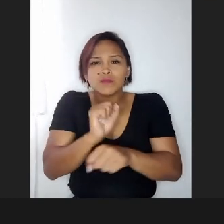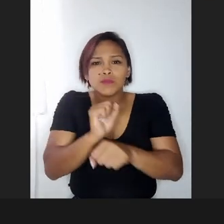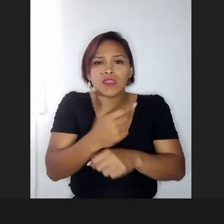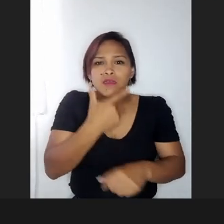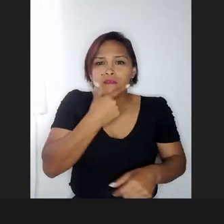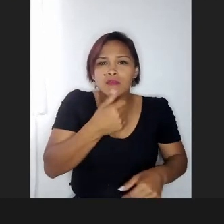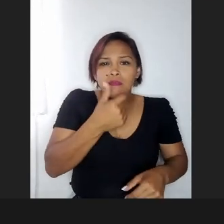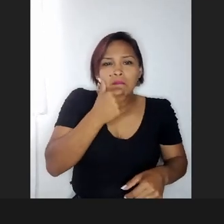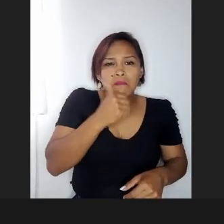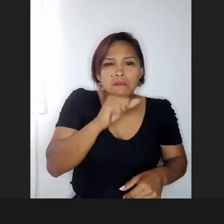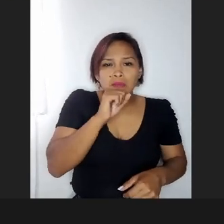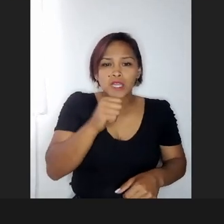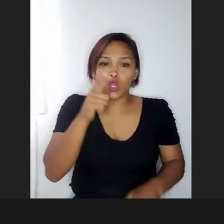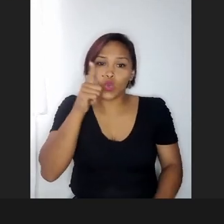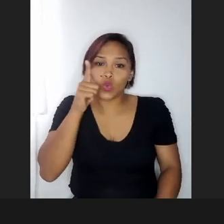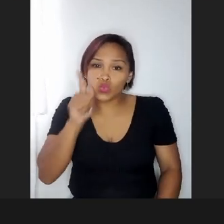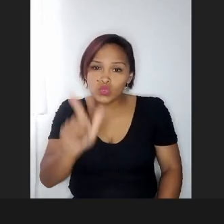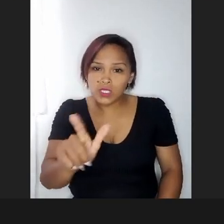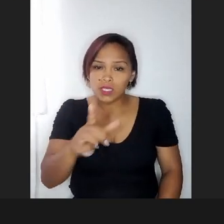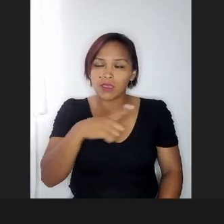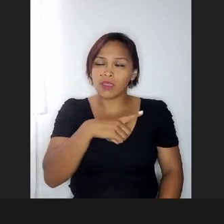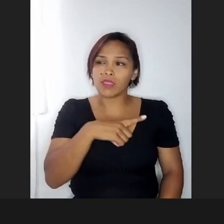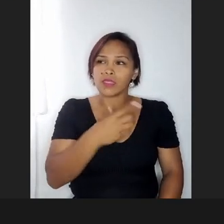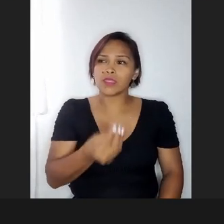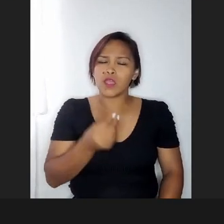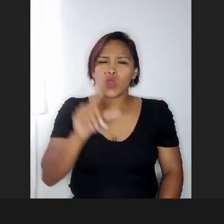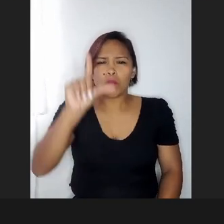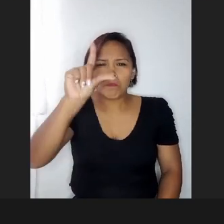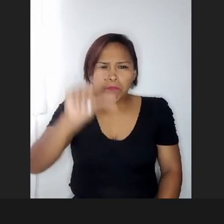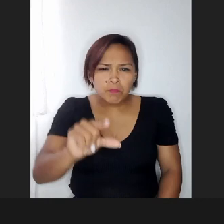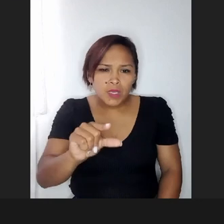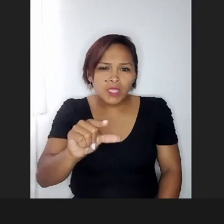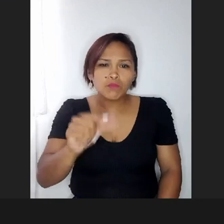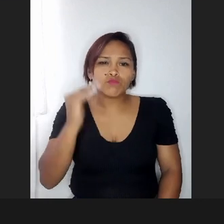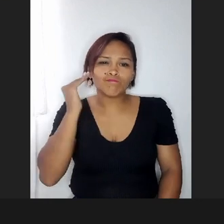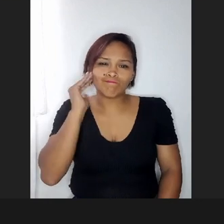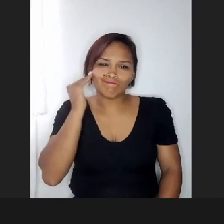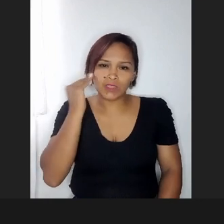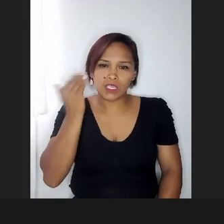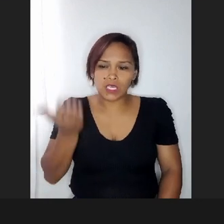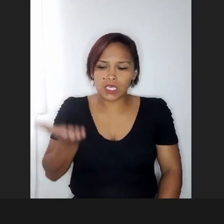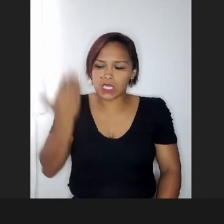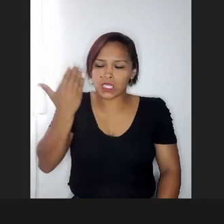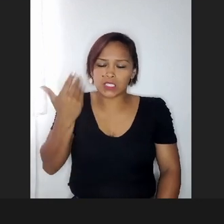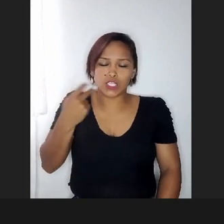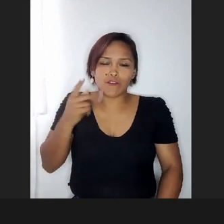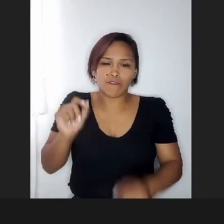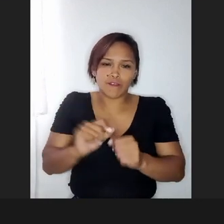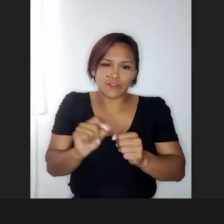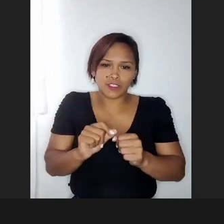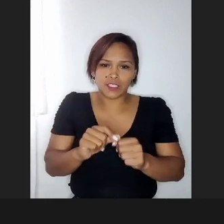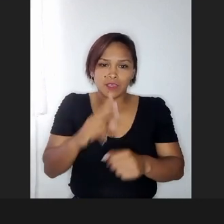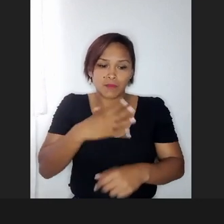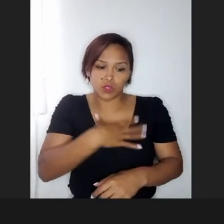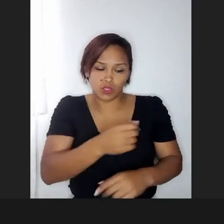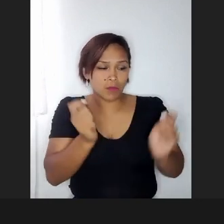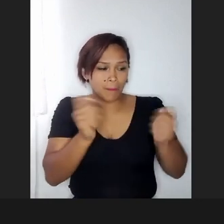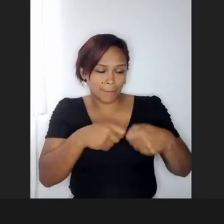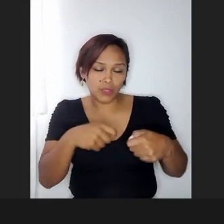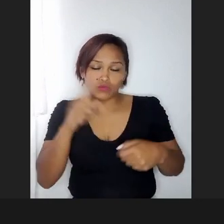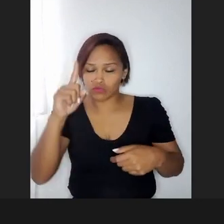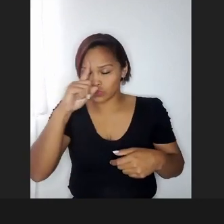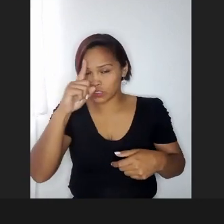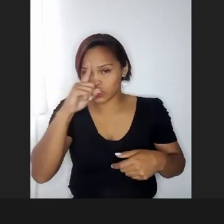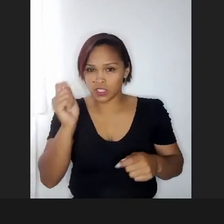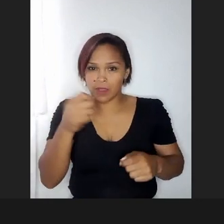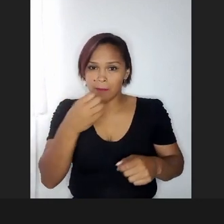então, a gente conseguir ter um mínimo de previsibilidade nas nossas ações, no nosso dia a dia com os nossos filhos,